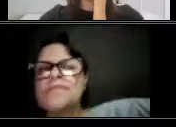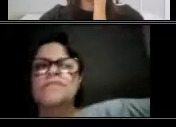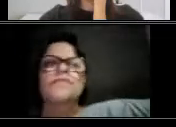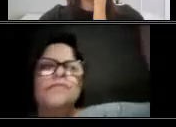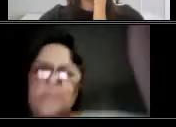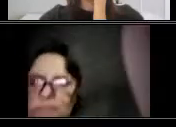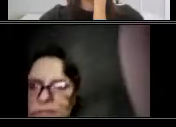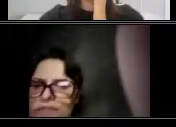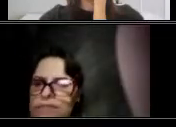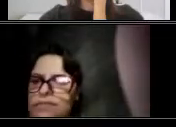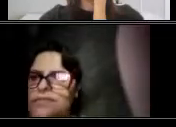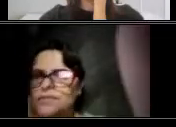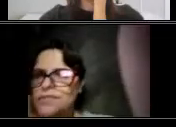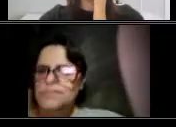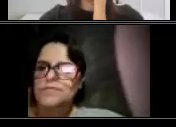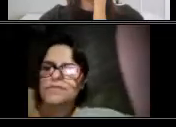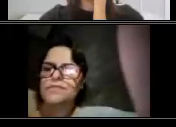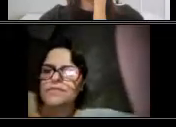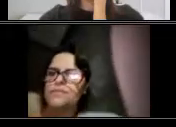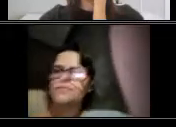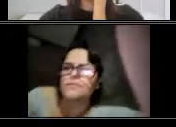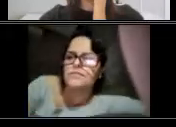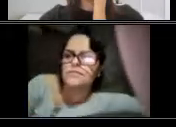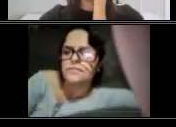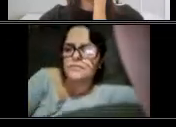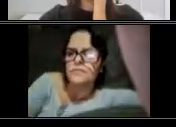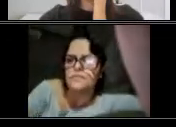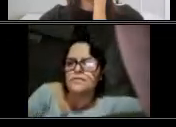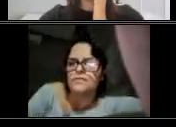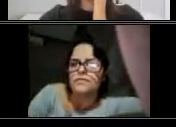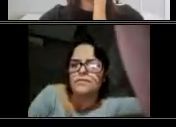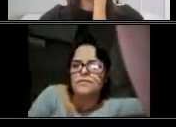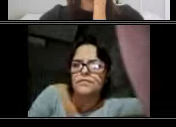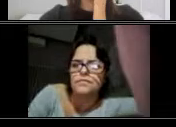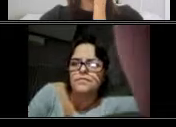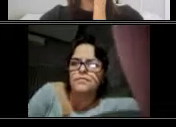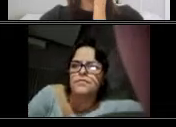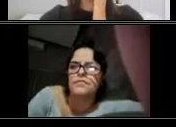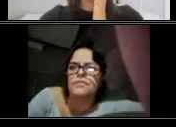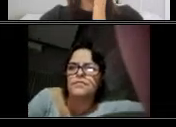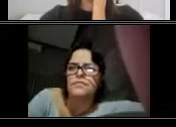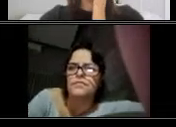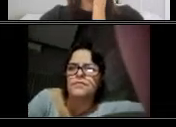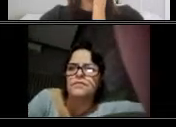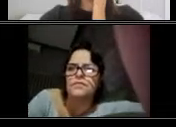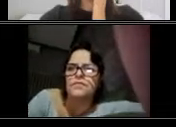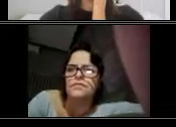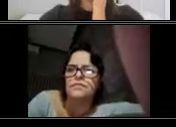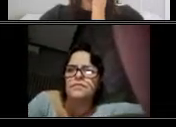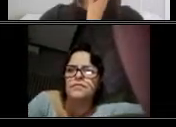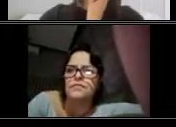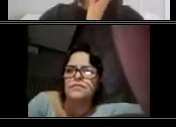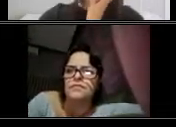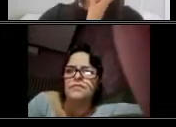até os 12 anos, então pode se iniciar mais tardiamente. E há estudos